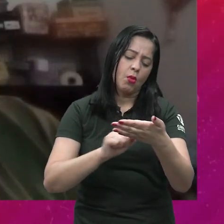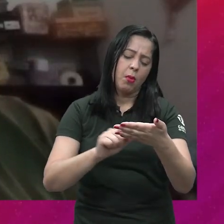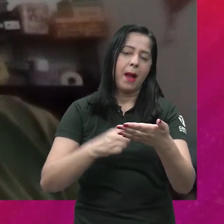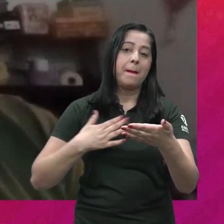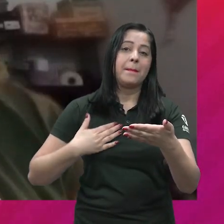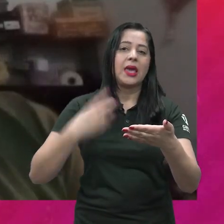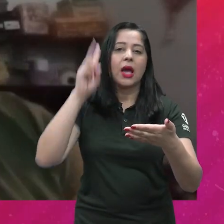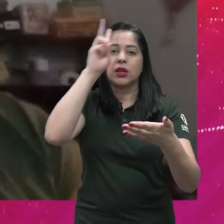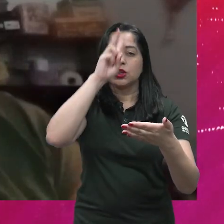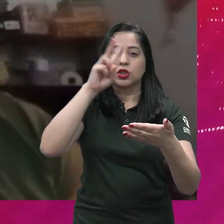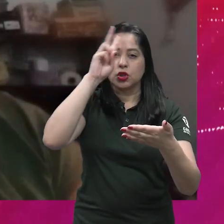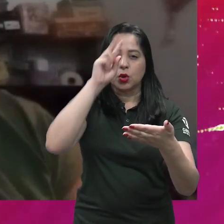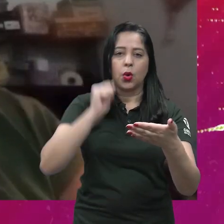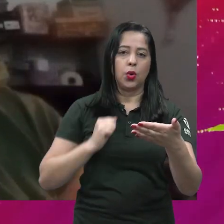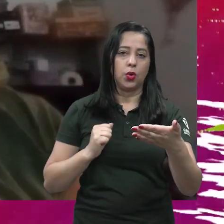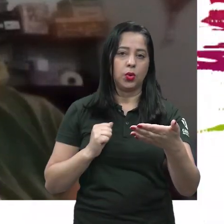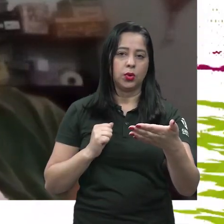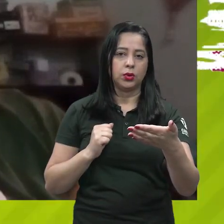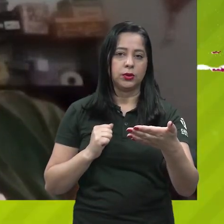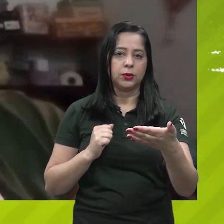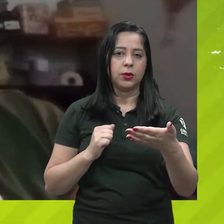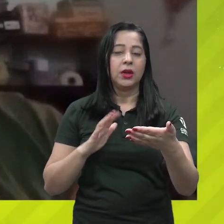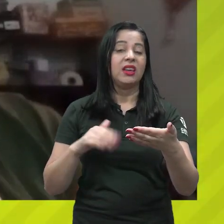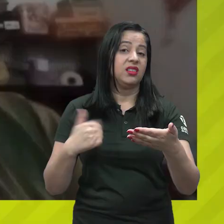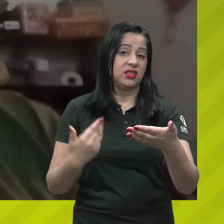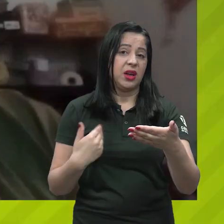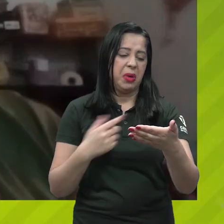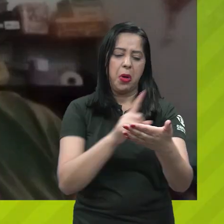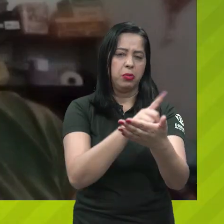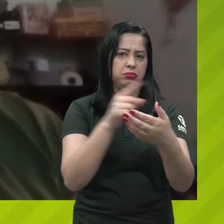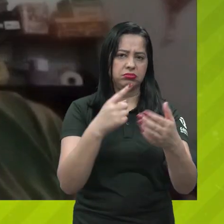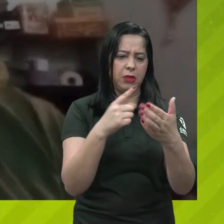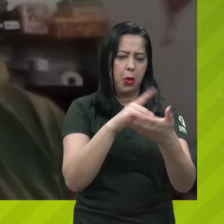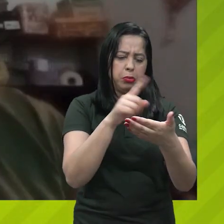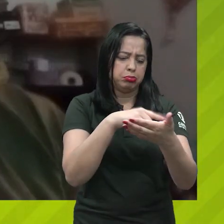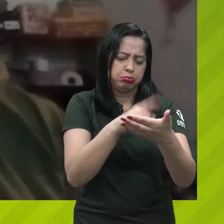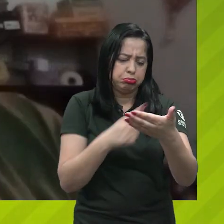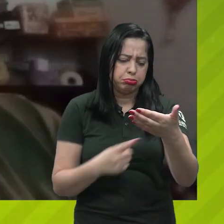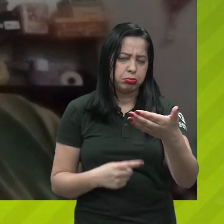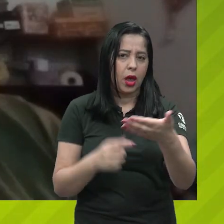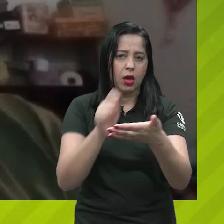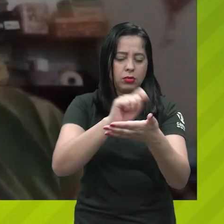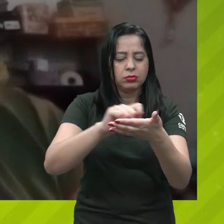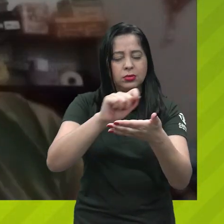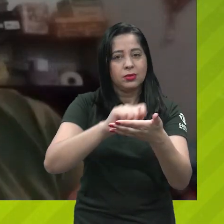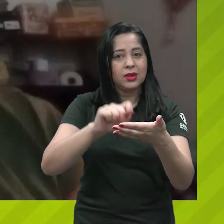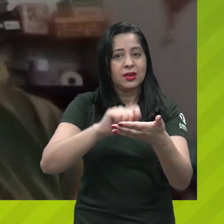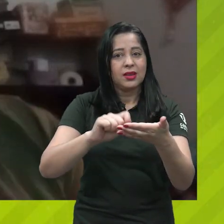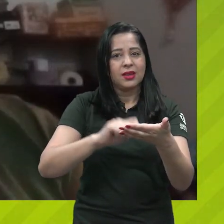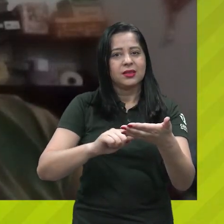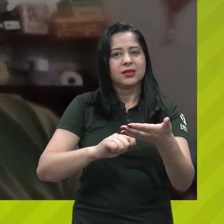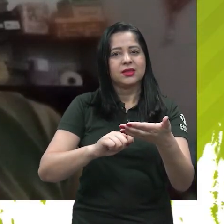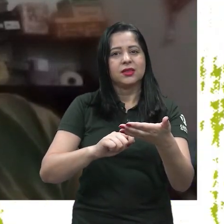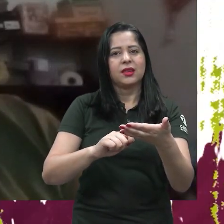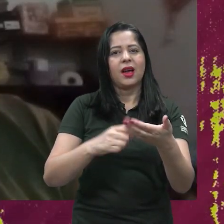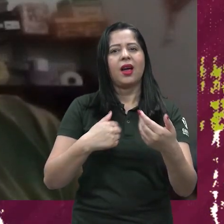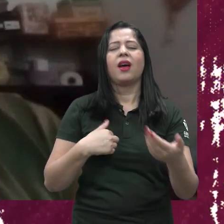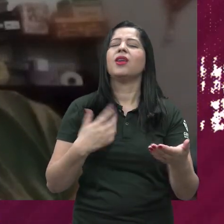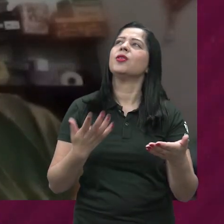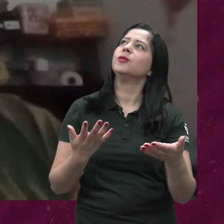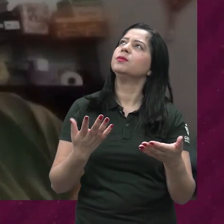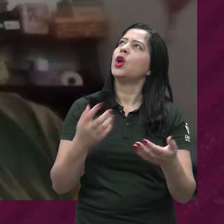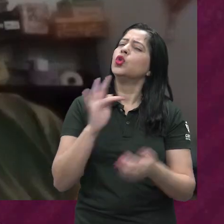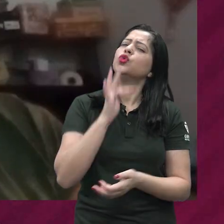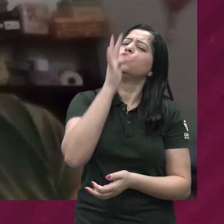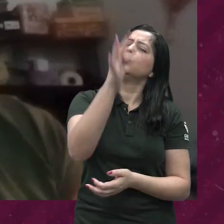vivi, o que eu passei. Quando eu comecei a escrever no caderno as coisas, e eu pensava em falar para